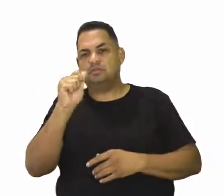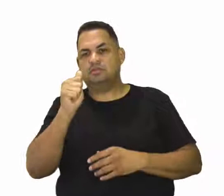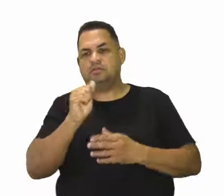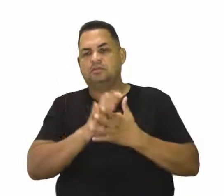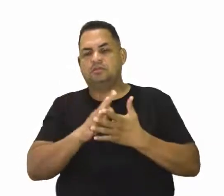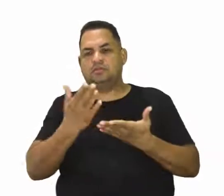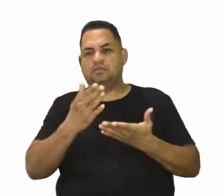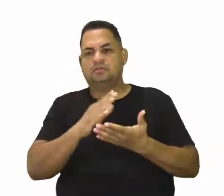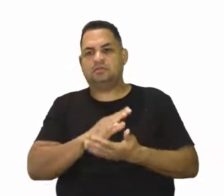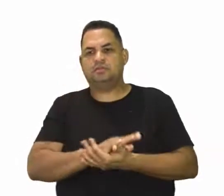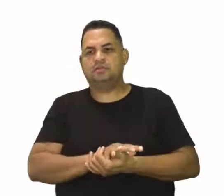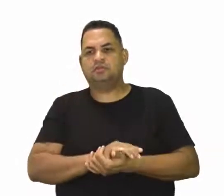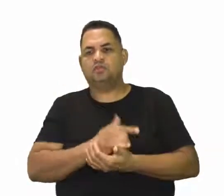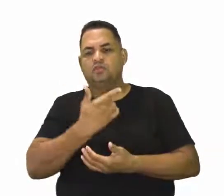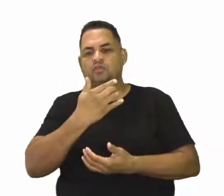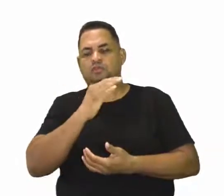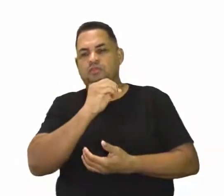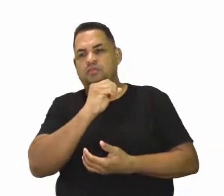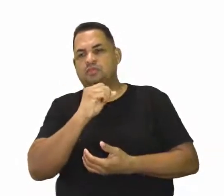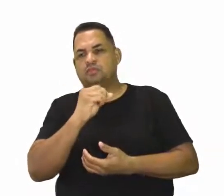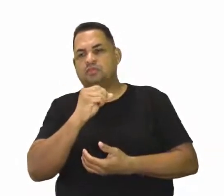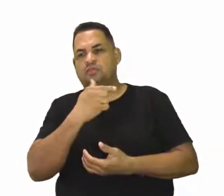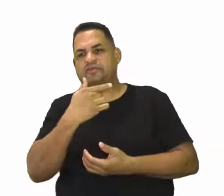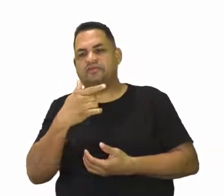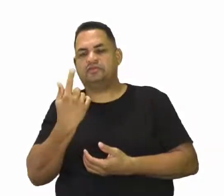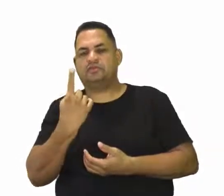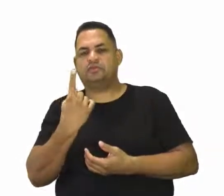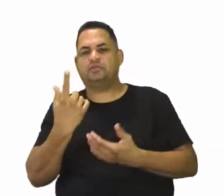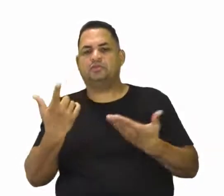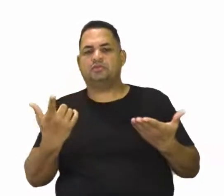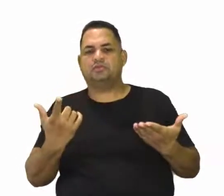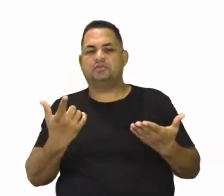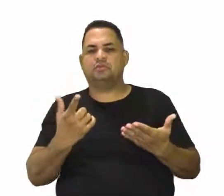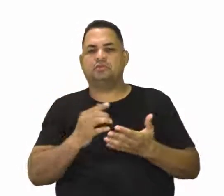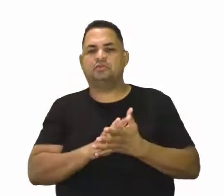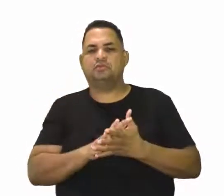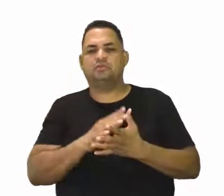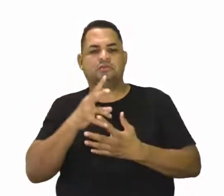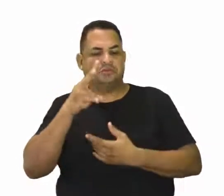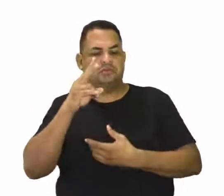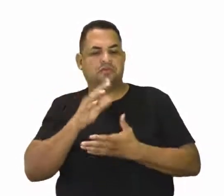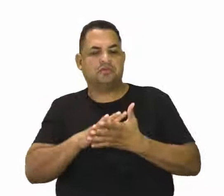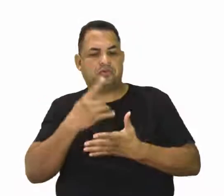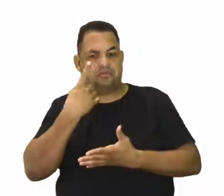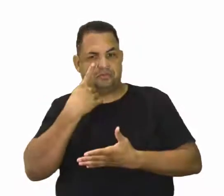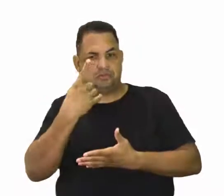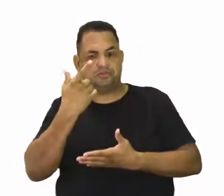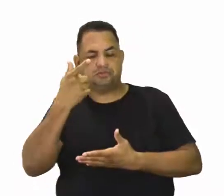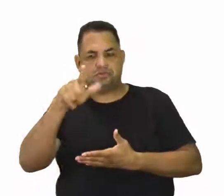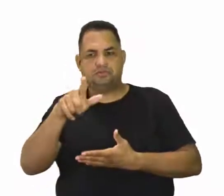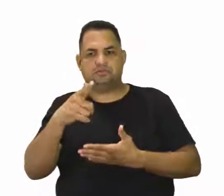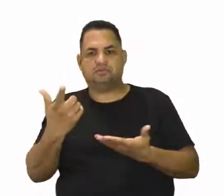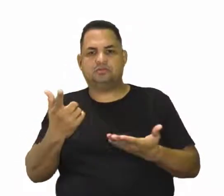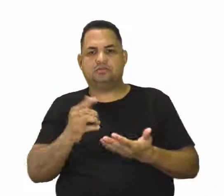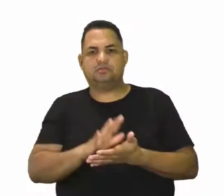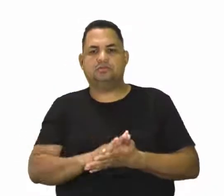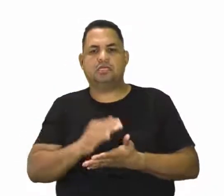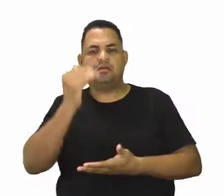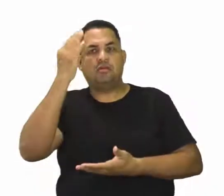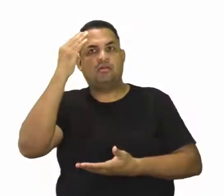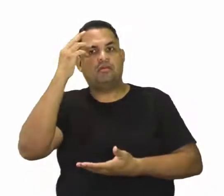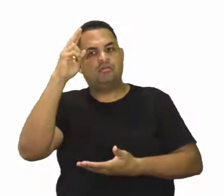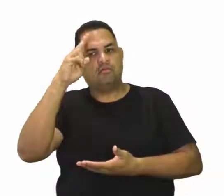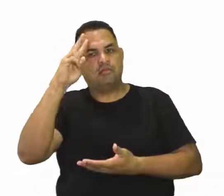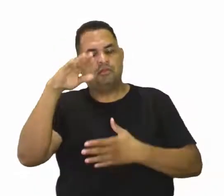de 2021 ela foi bastante revida ela não é minha namorada